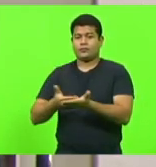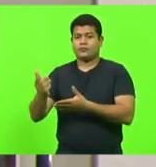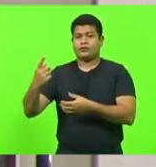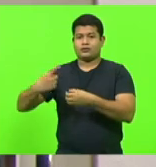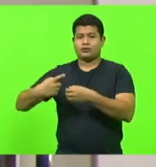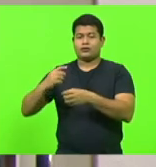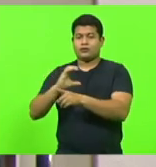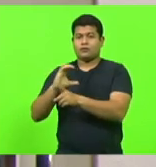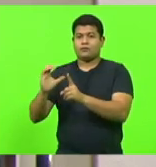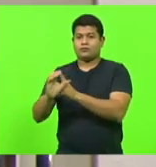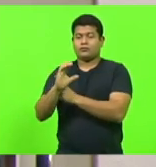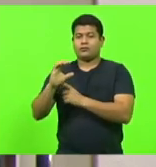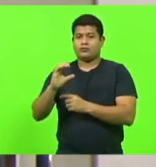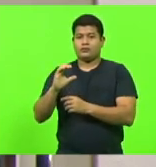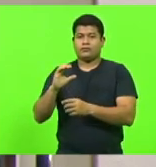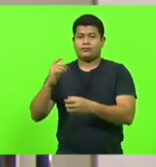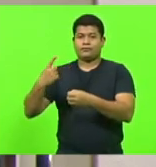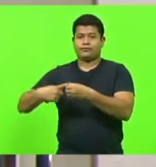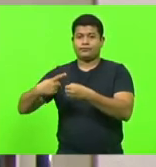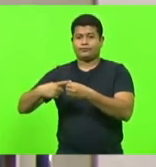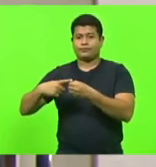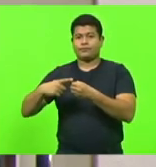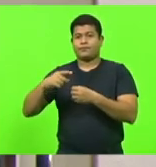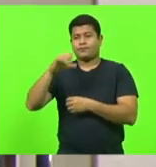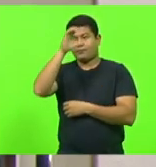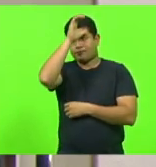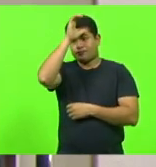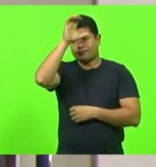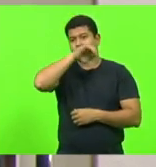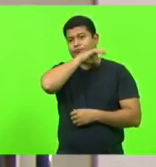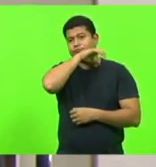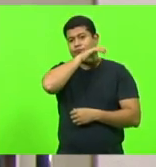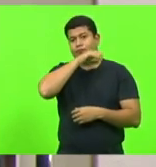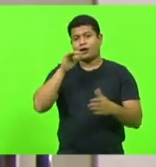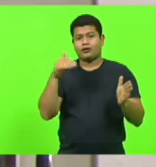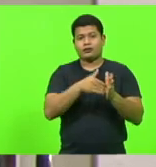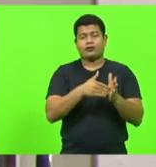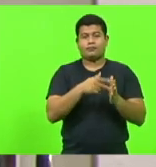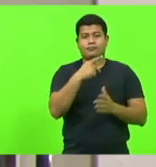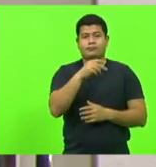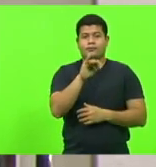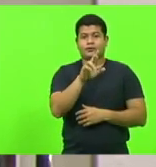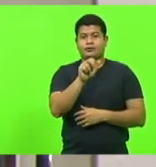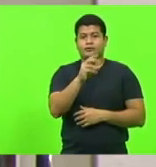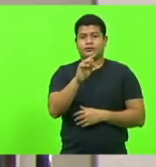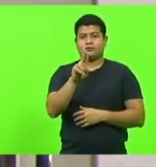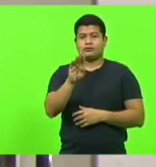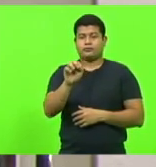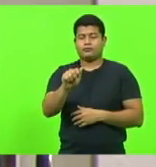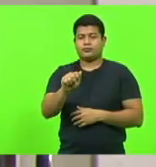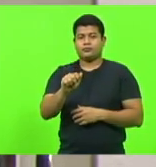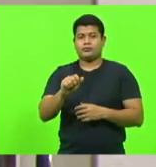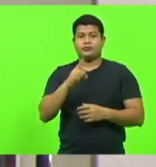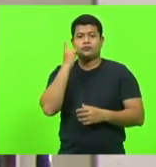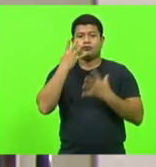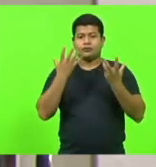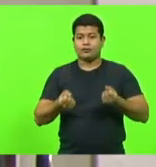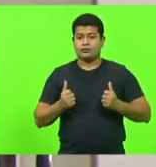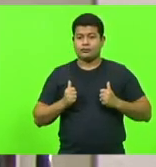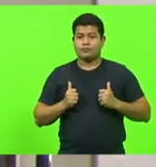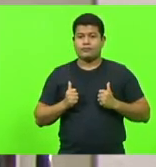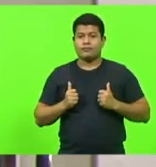Concórdia, até o município de Piratuba. Em votação, deputados que aprovam, permaneçam como se encontra.